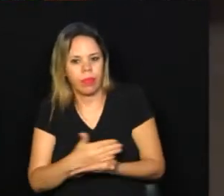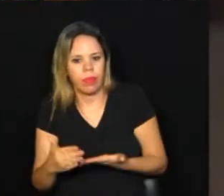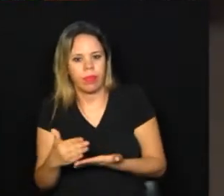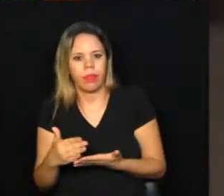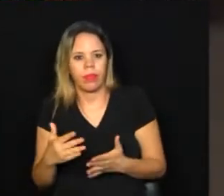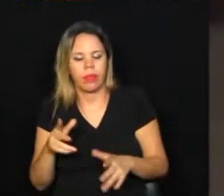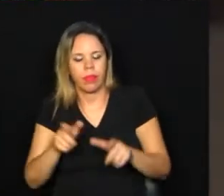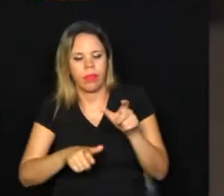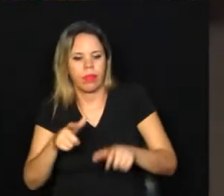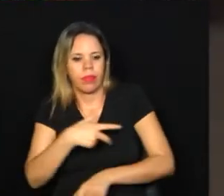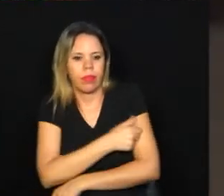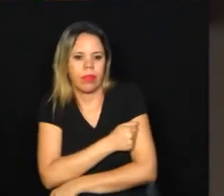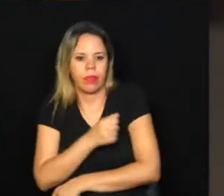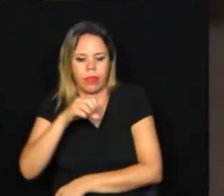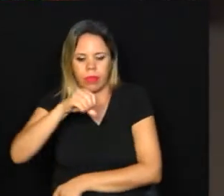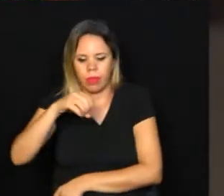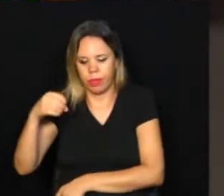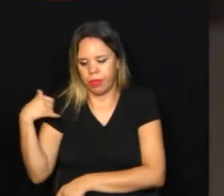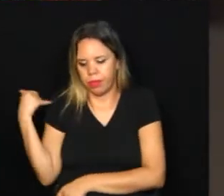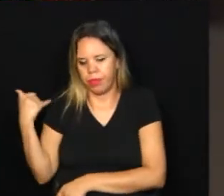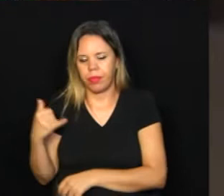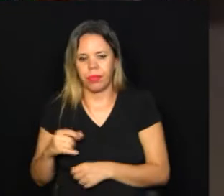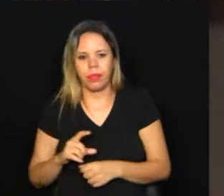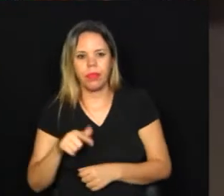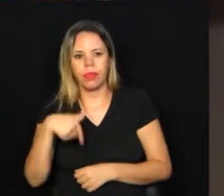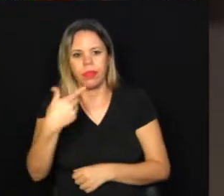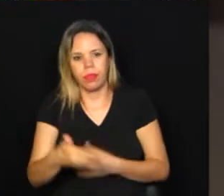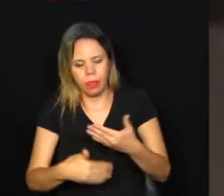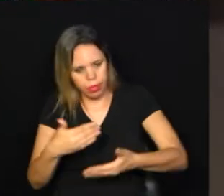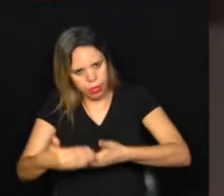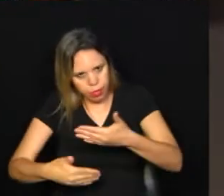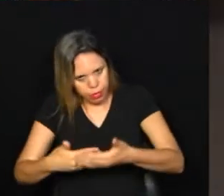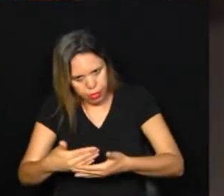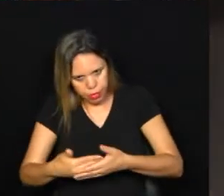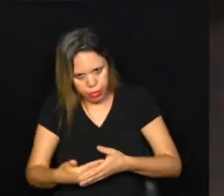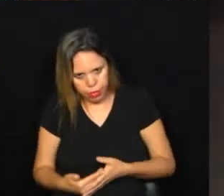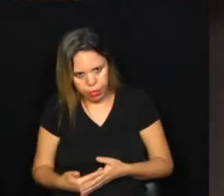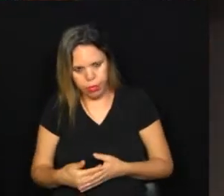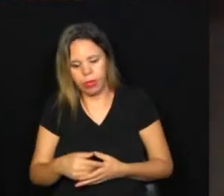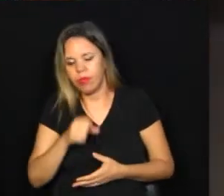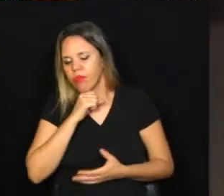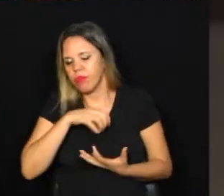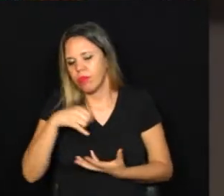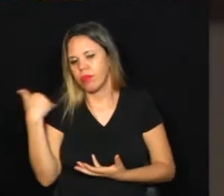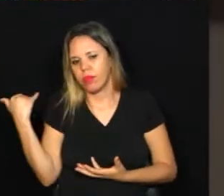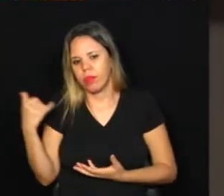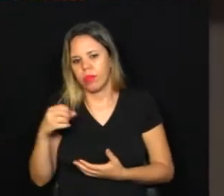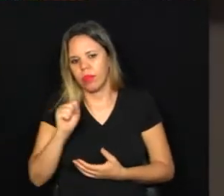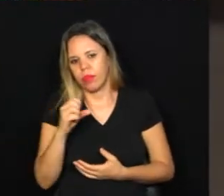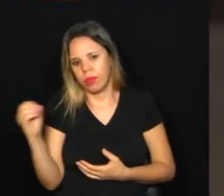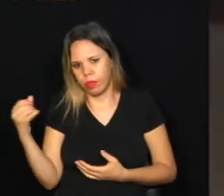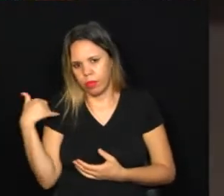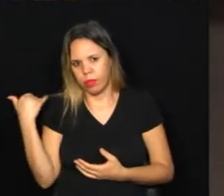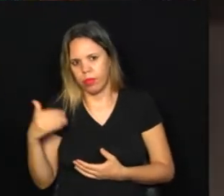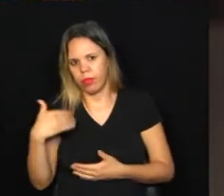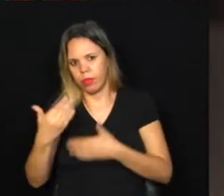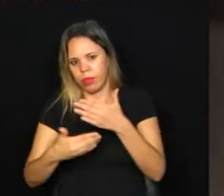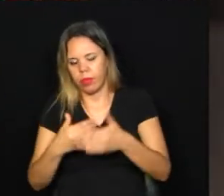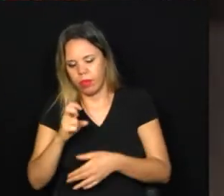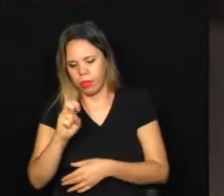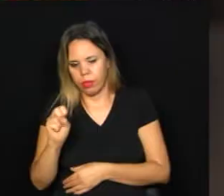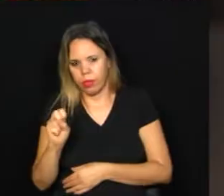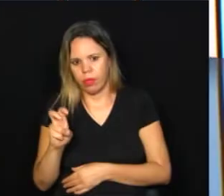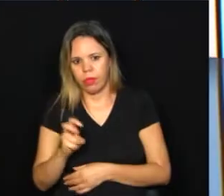de idosos acima de 90 anos e, na sequência, idosos acima de 85